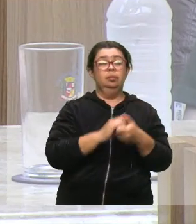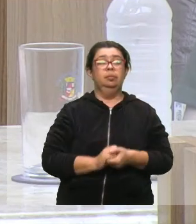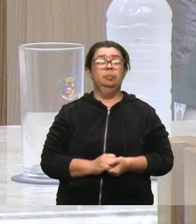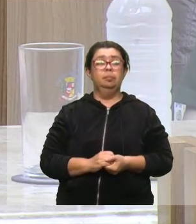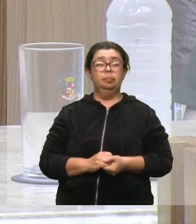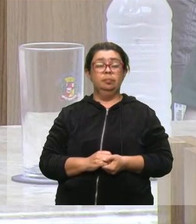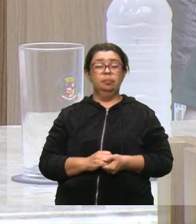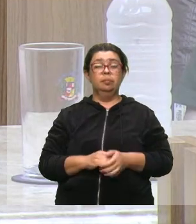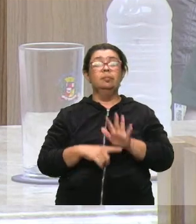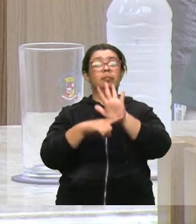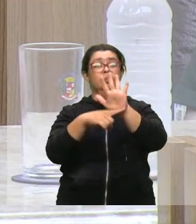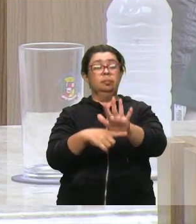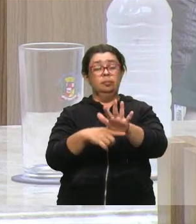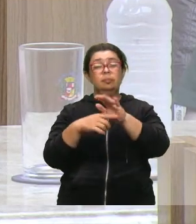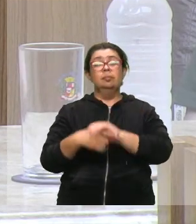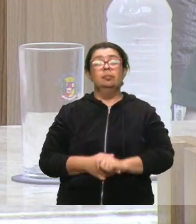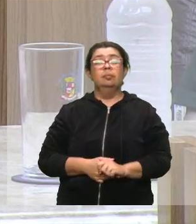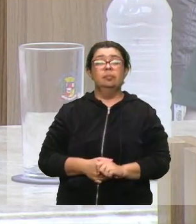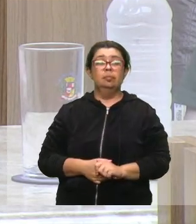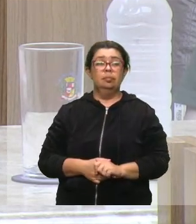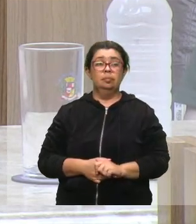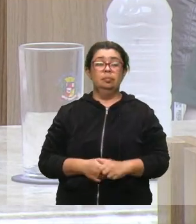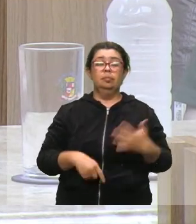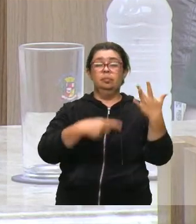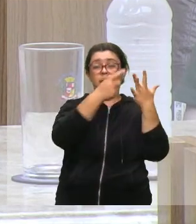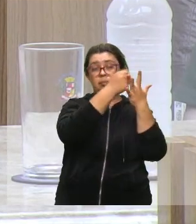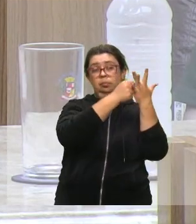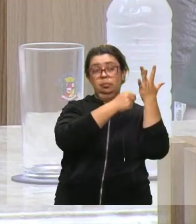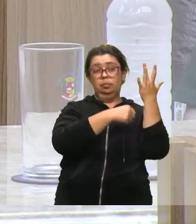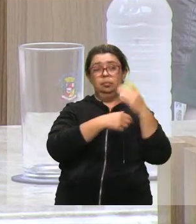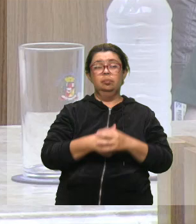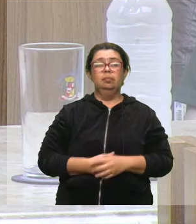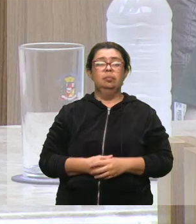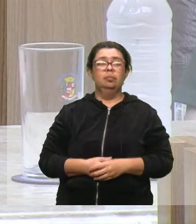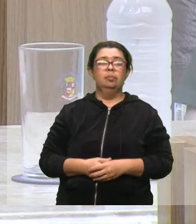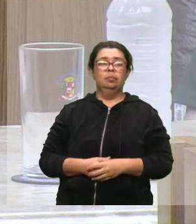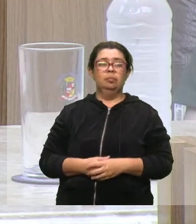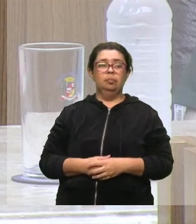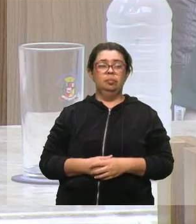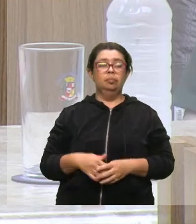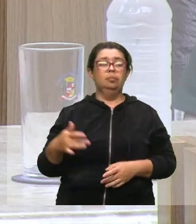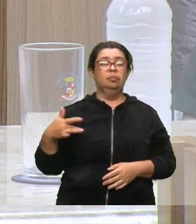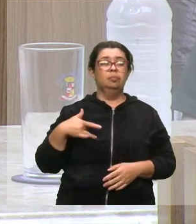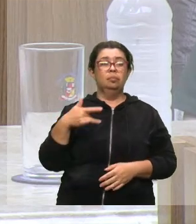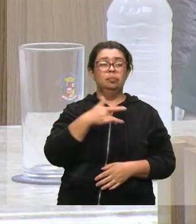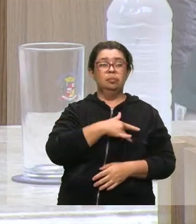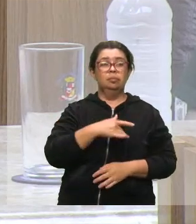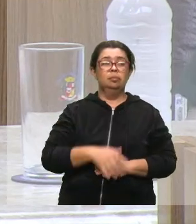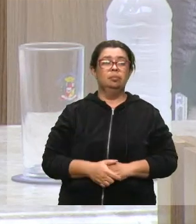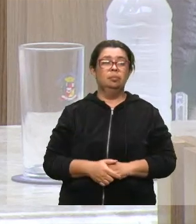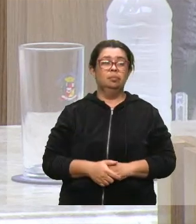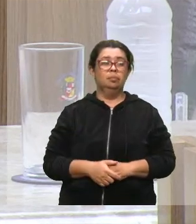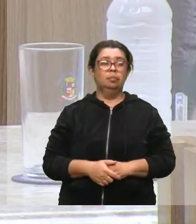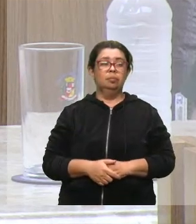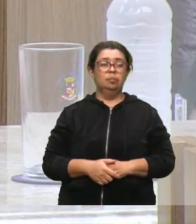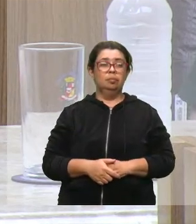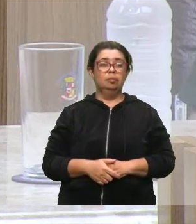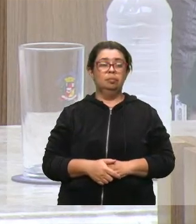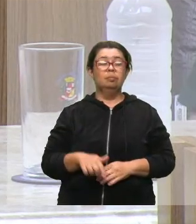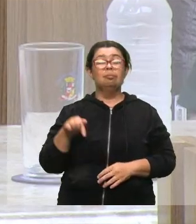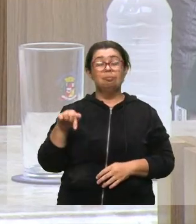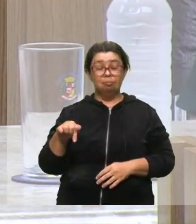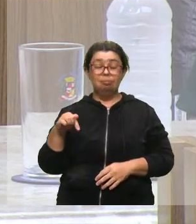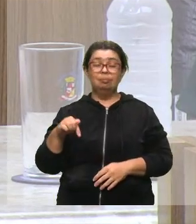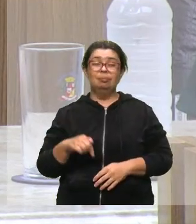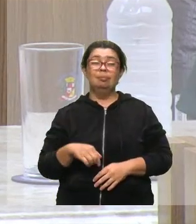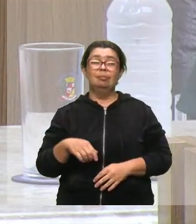ajudar nessa questão do orçamento para ser investido na saúde. Tá? Então, era isso que eu